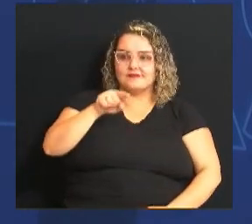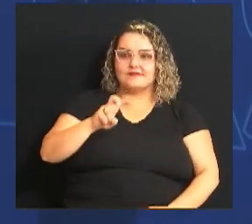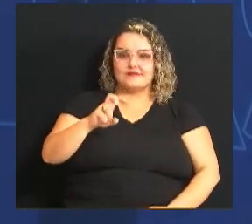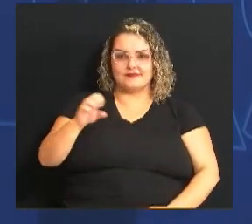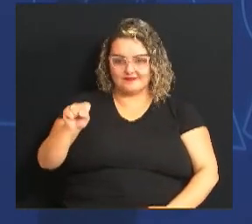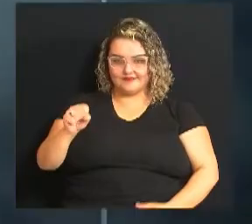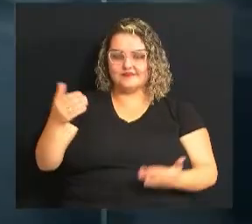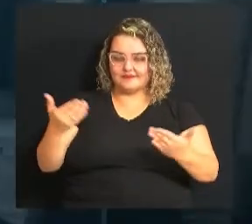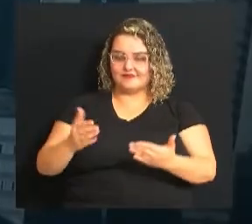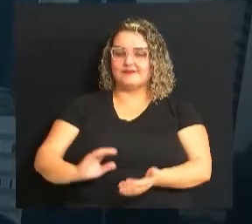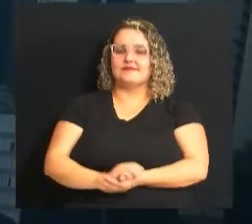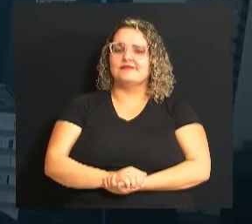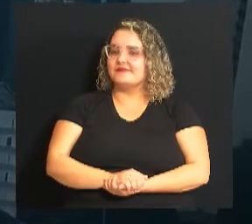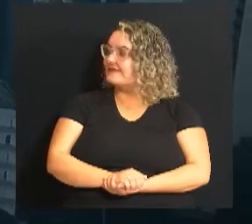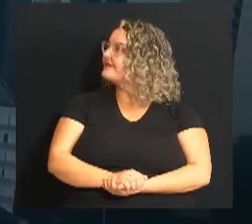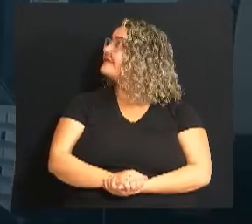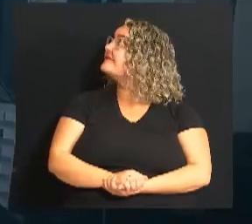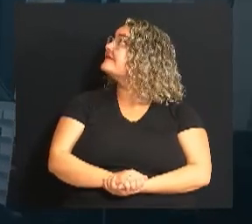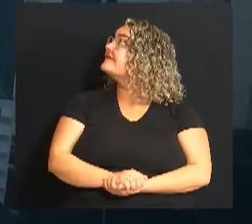agora.